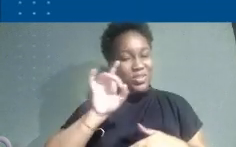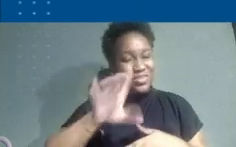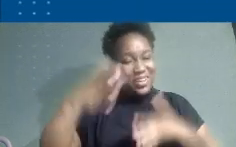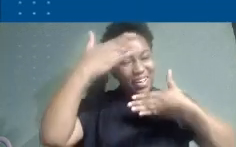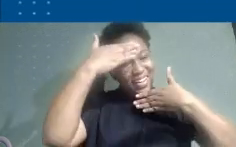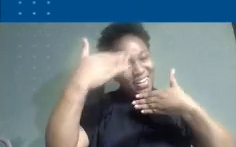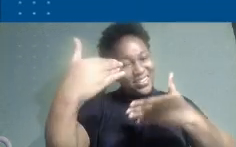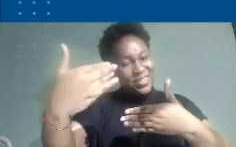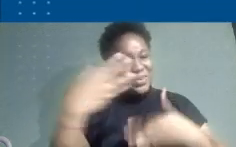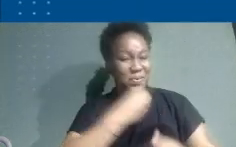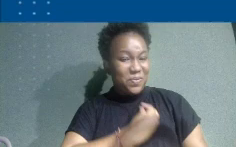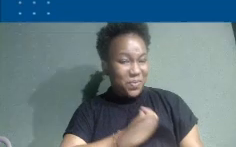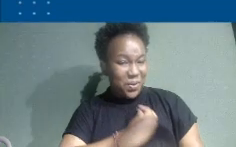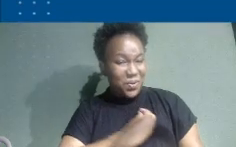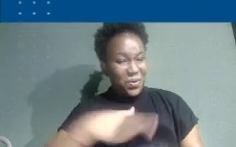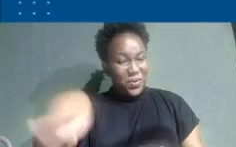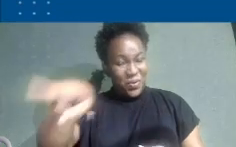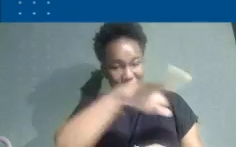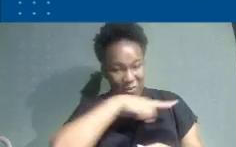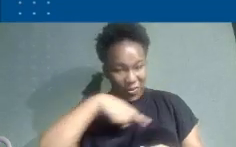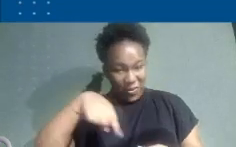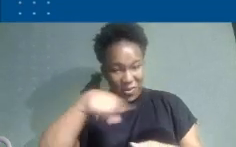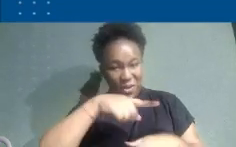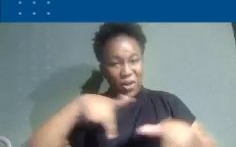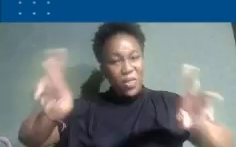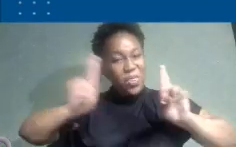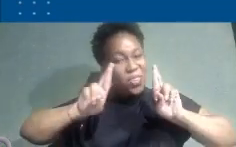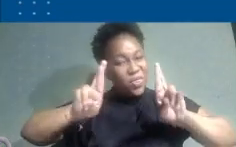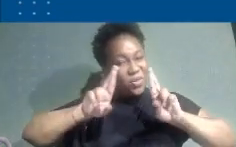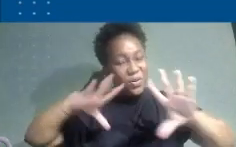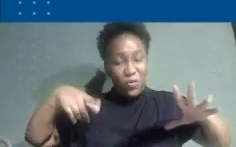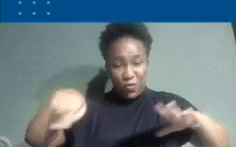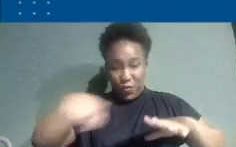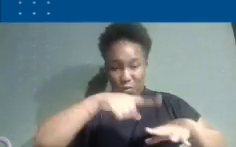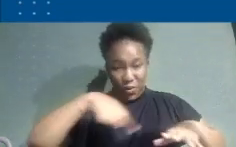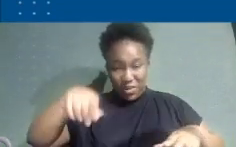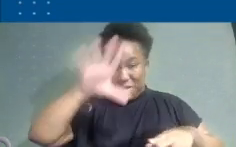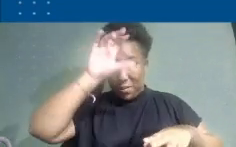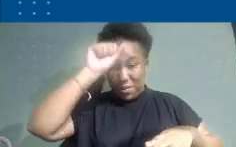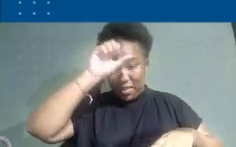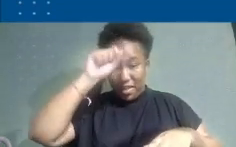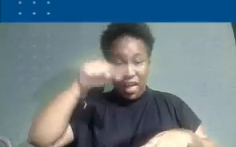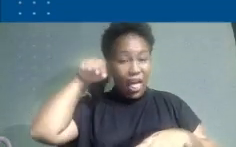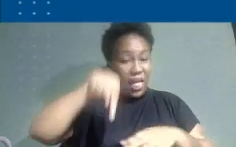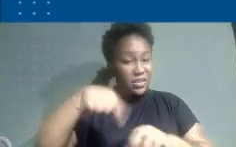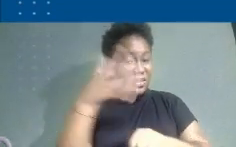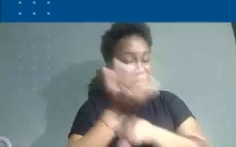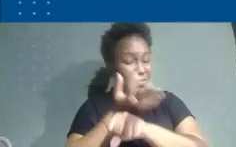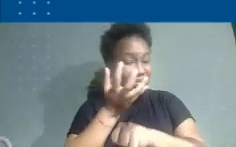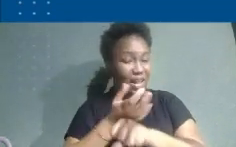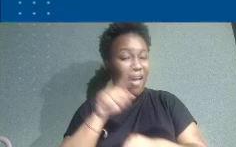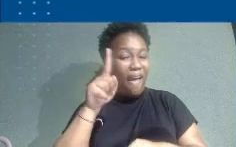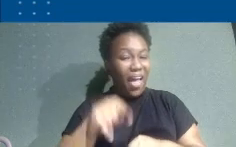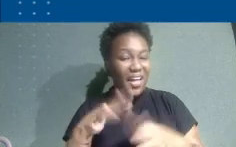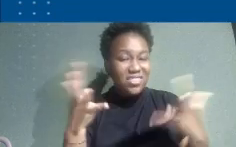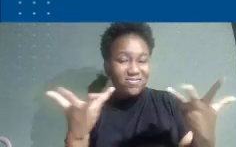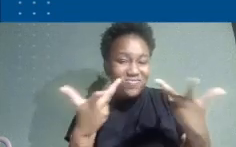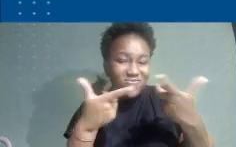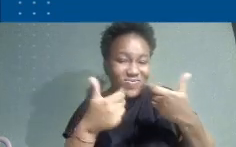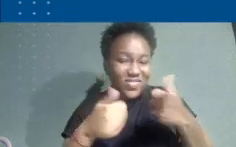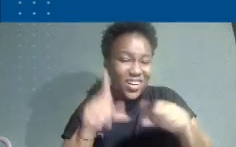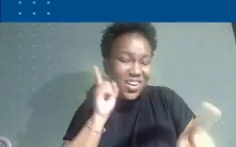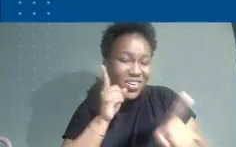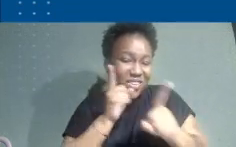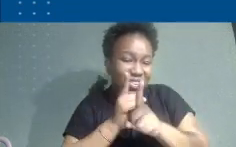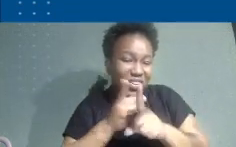Agradeço a participação de vocês. Espero que vocês estejam aprendendo muito através dessa disciplina, que é fantástica. E vejo vocês